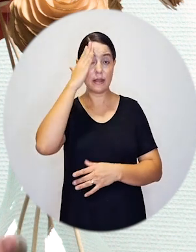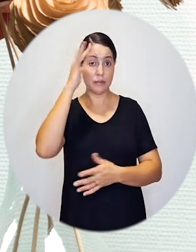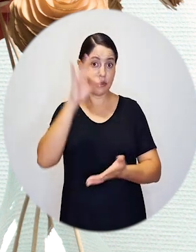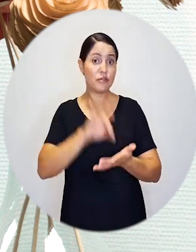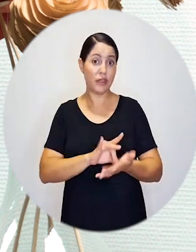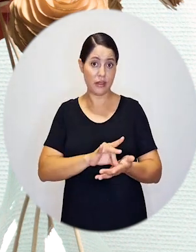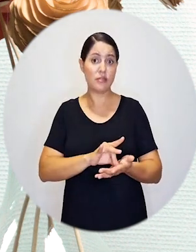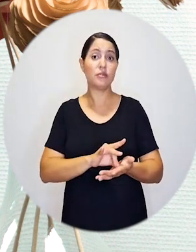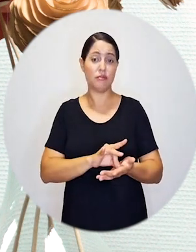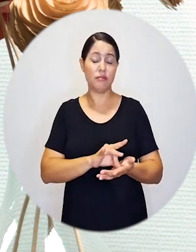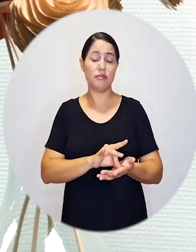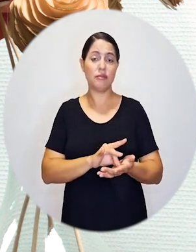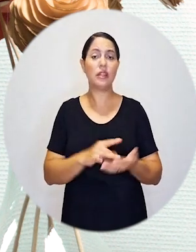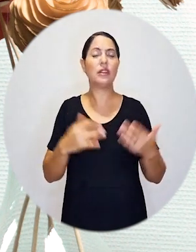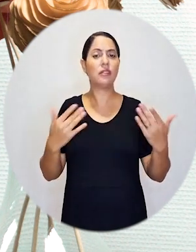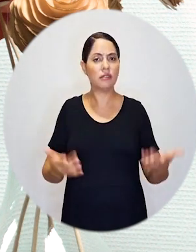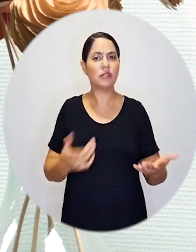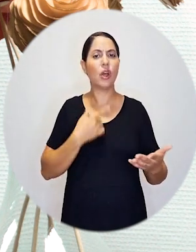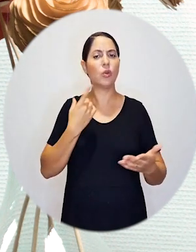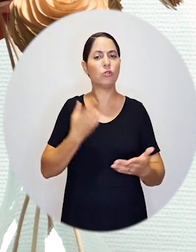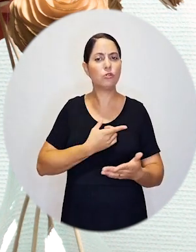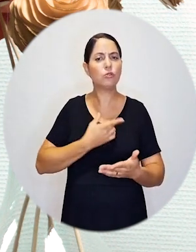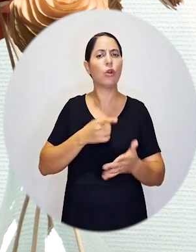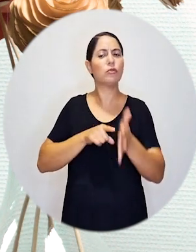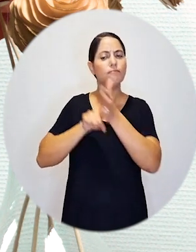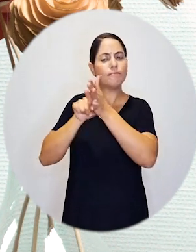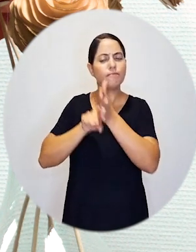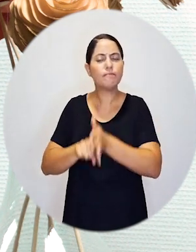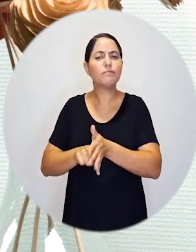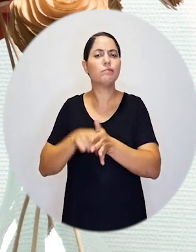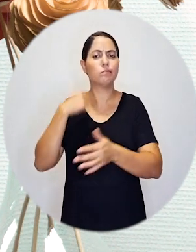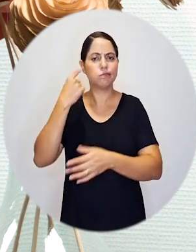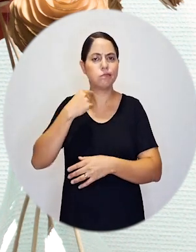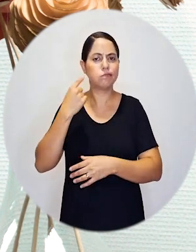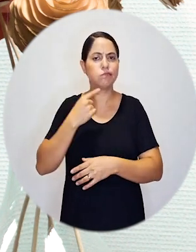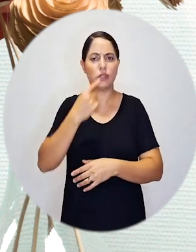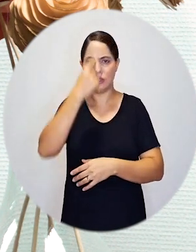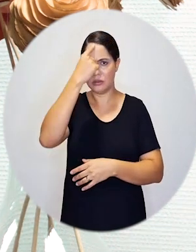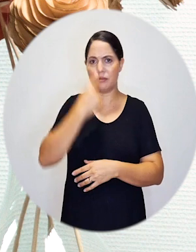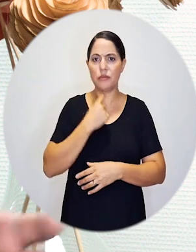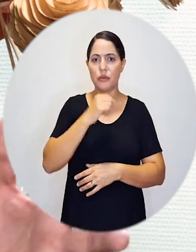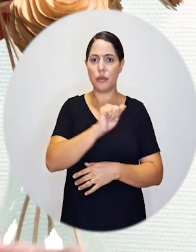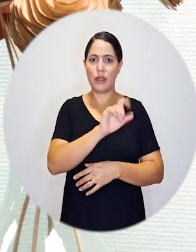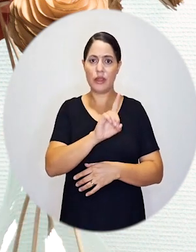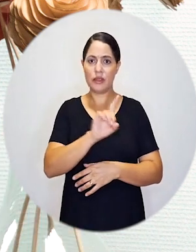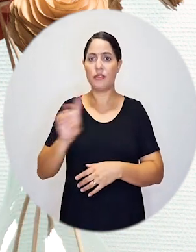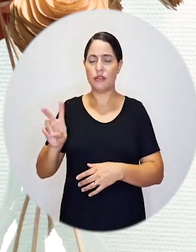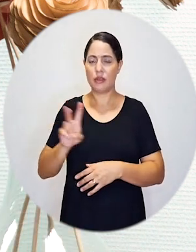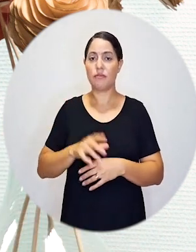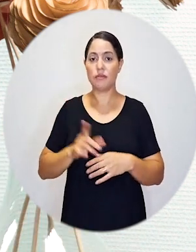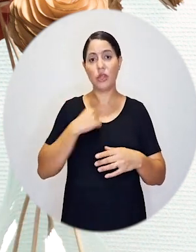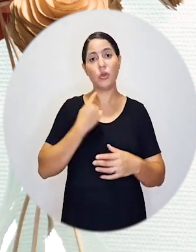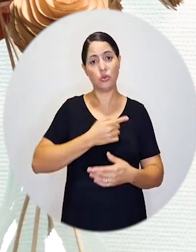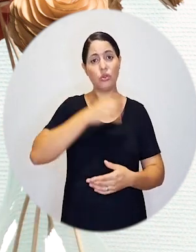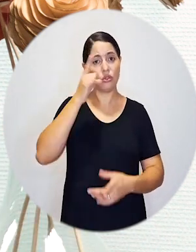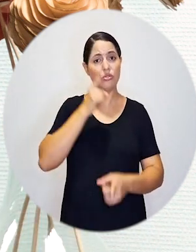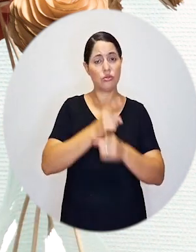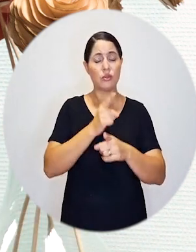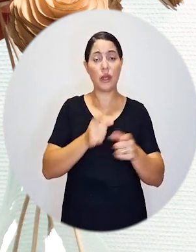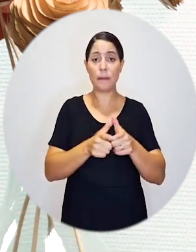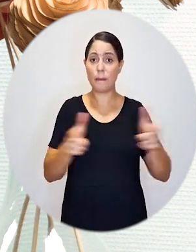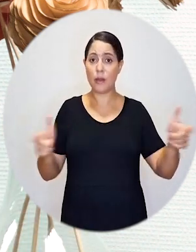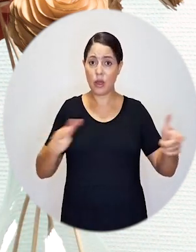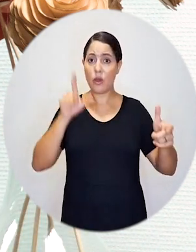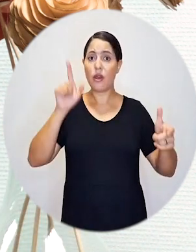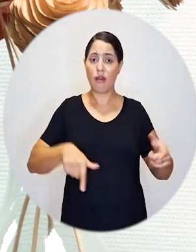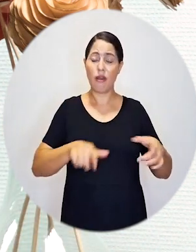essa identificação nos permite criar políticas de ordem. Grande parte da advocacia é autônoma. Grande